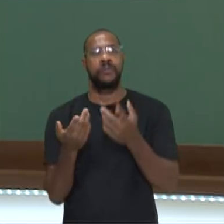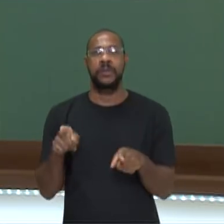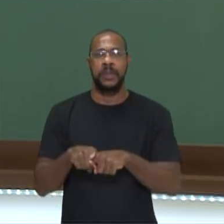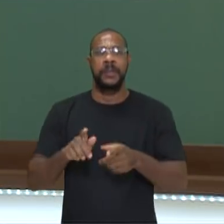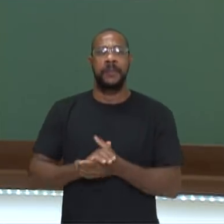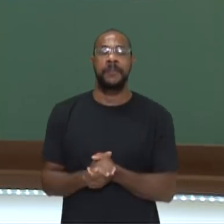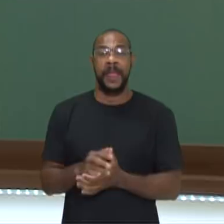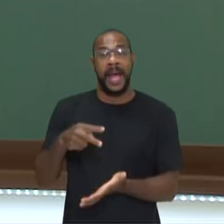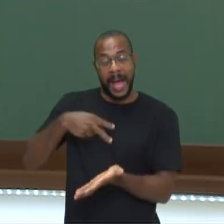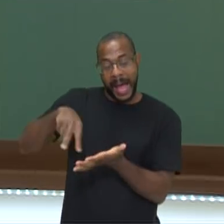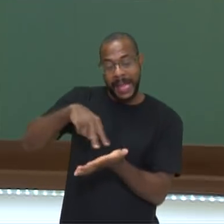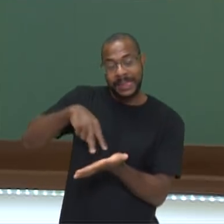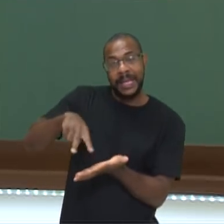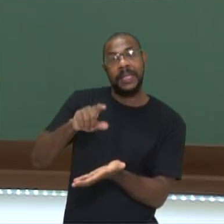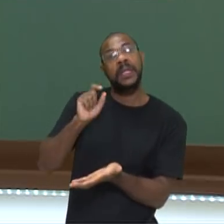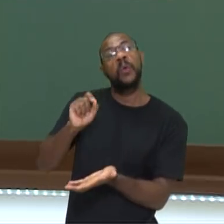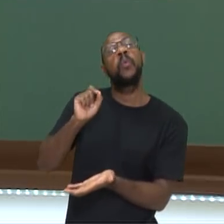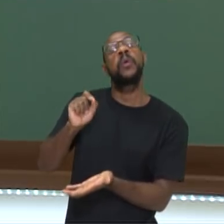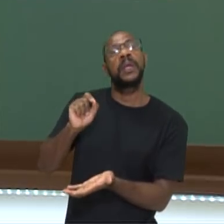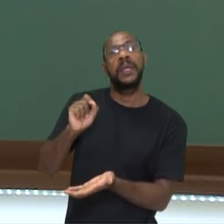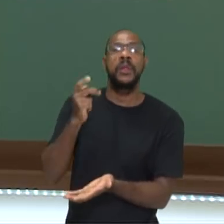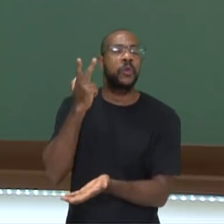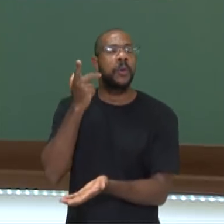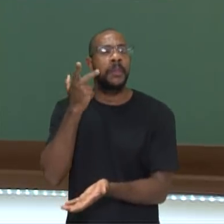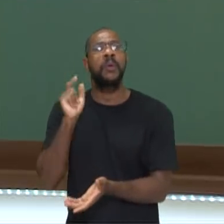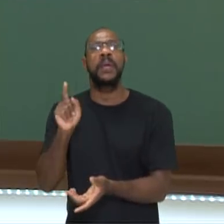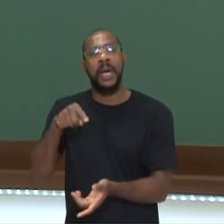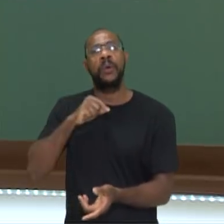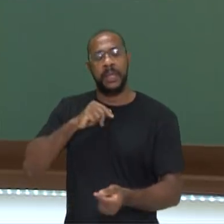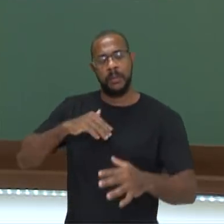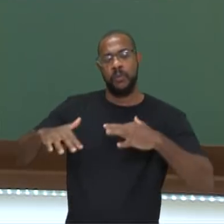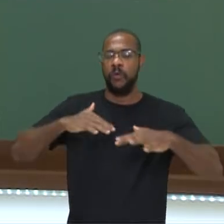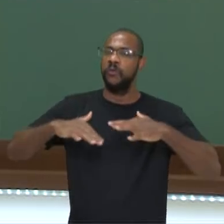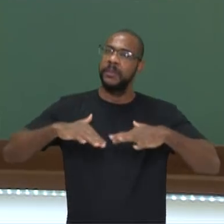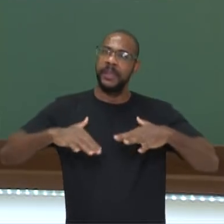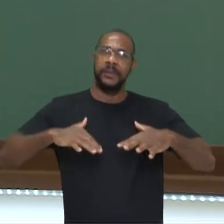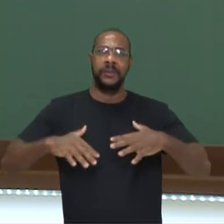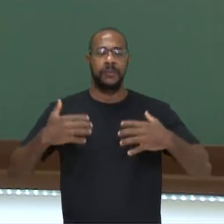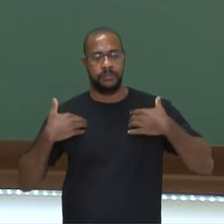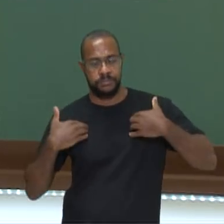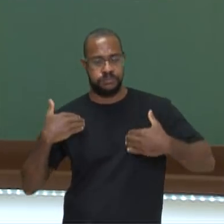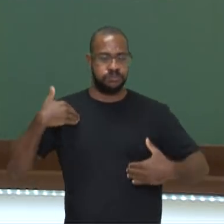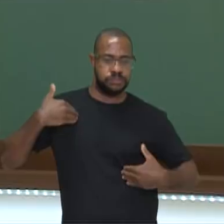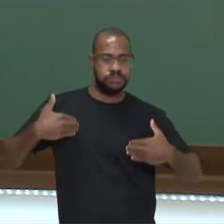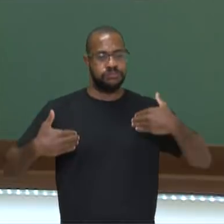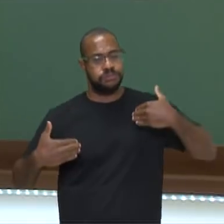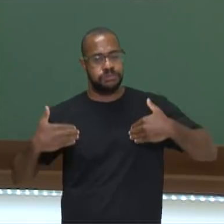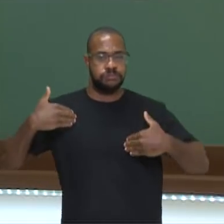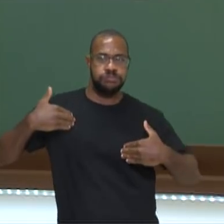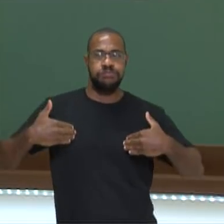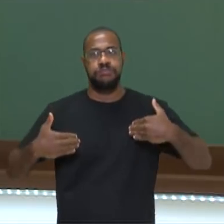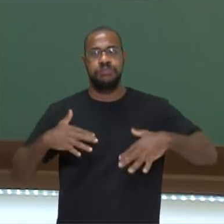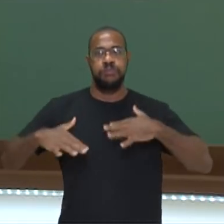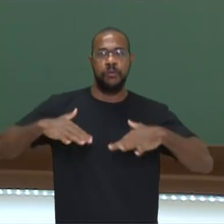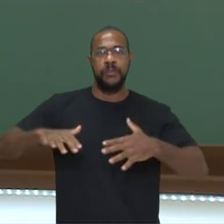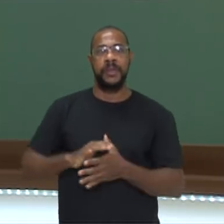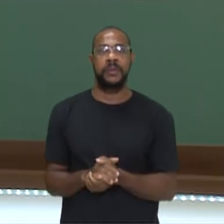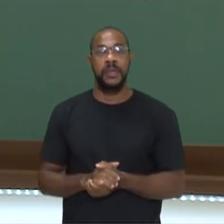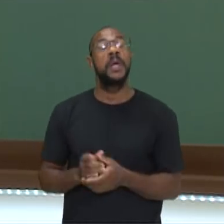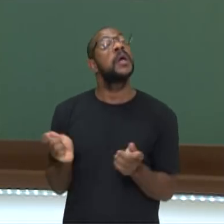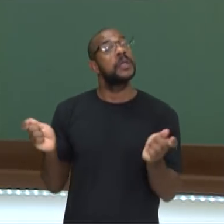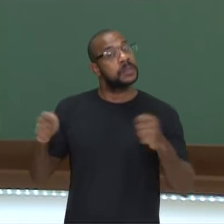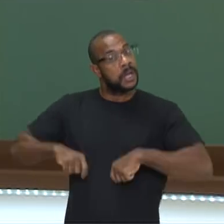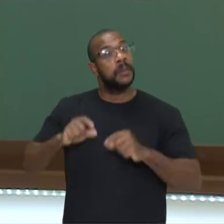dança, naturalmente, para nós, é movimentar-se. Mas olha só, a gente consegue sim